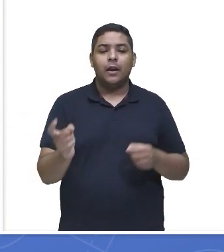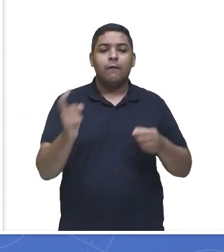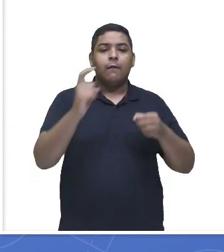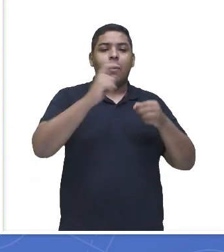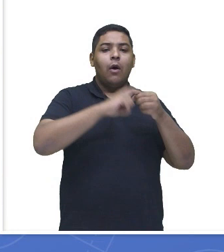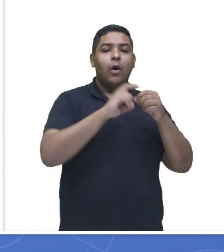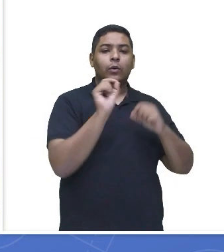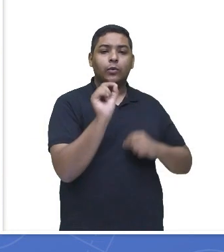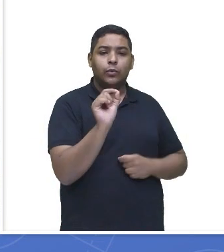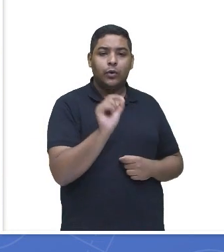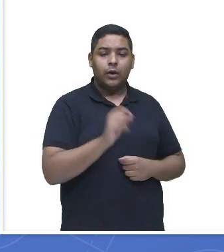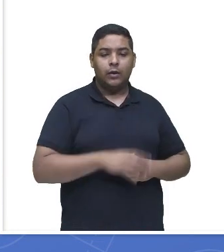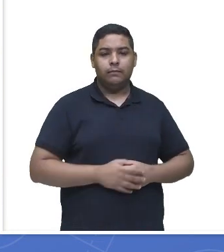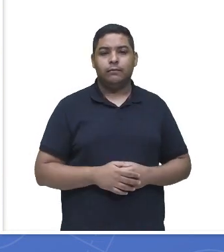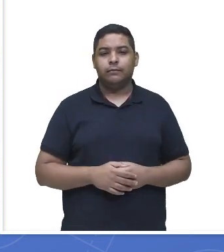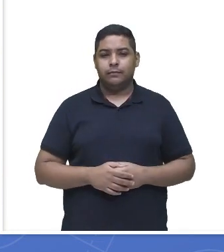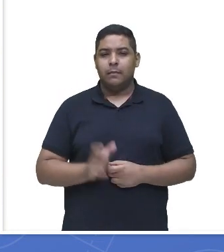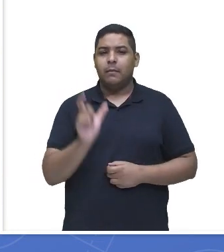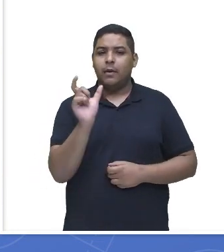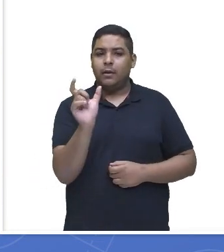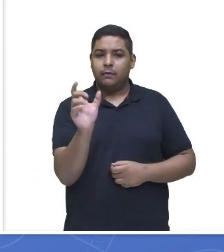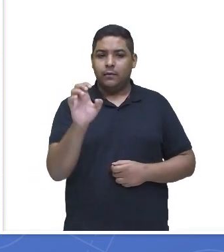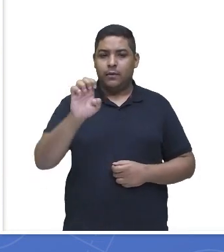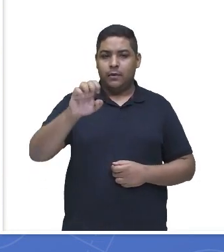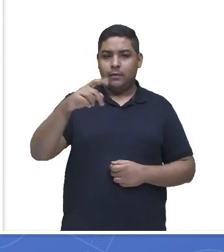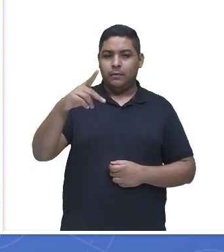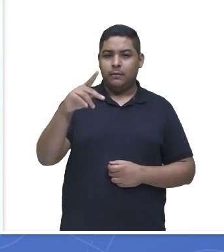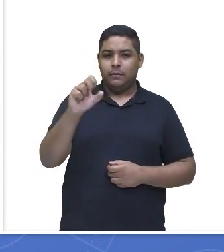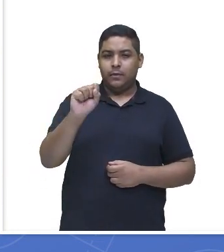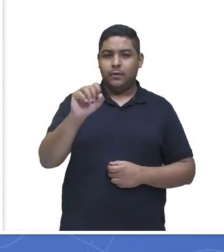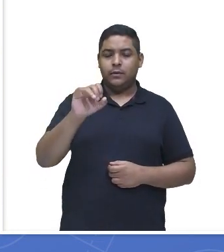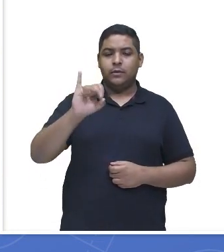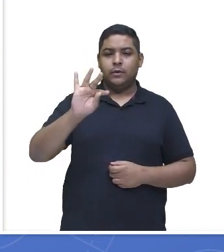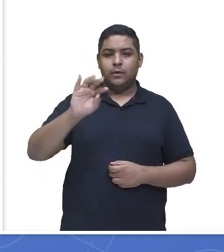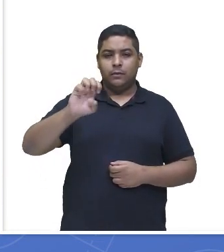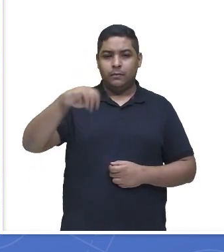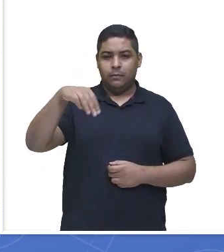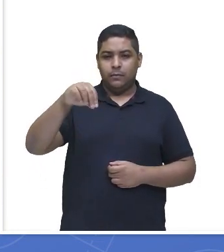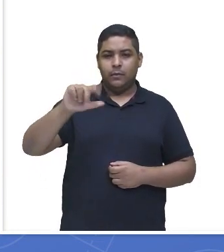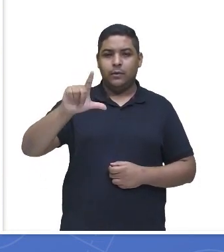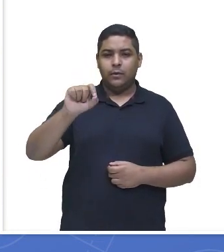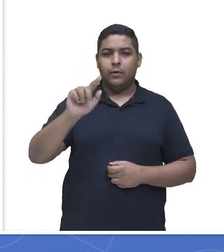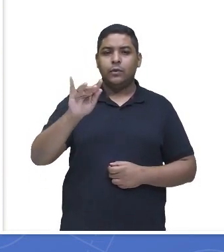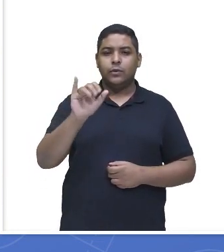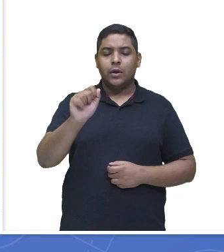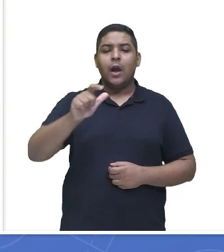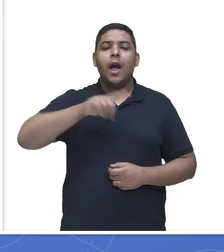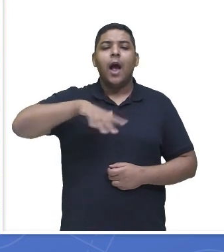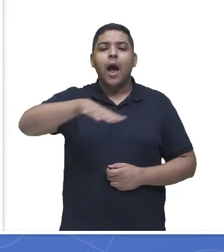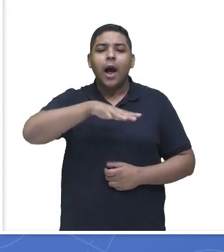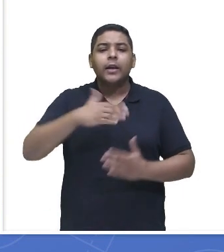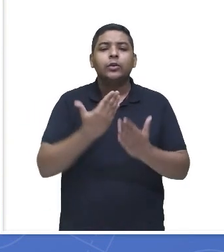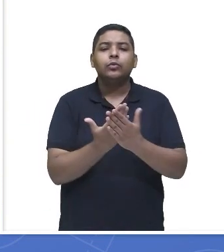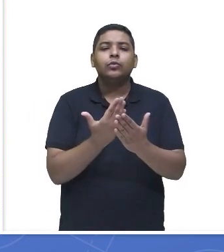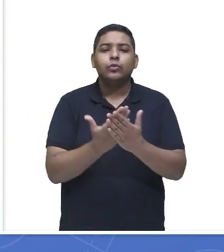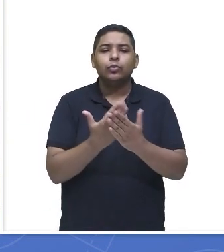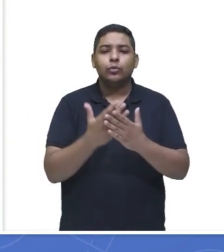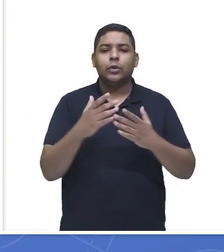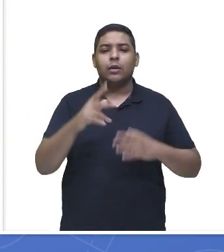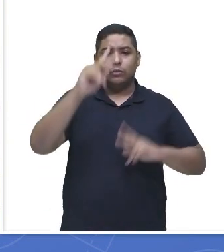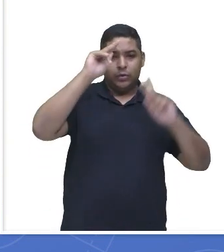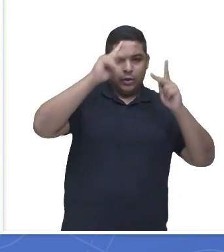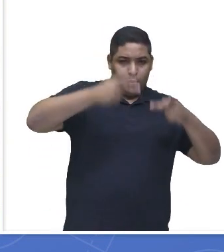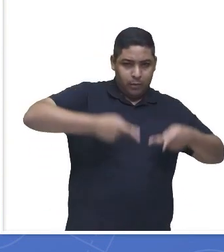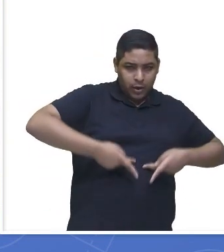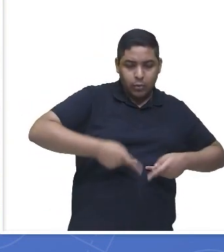isso, professor? Pelo amor de Deus, que palavrão é esse? A epistemologia é o ramo filosófico que estuda a relação entre